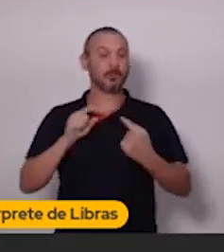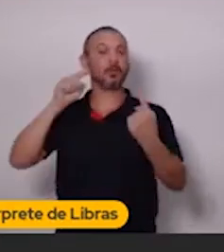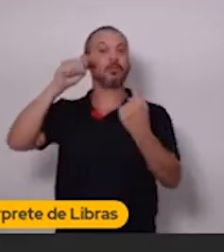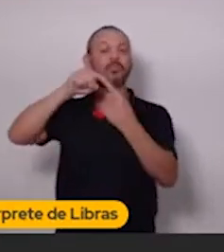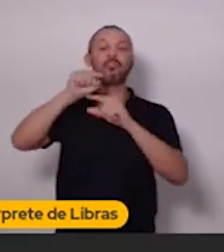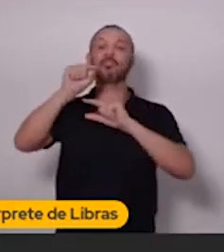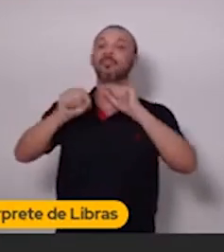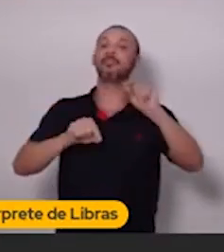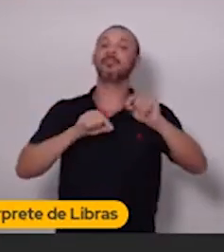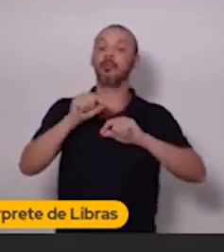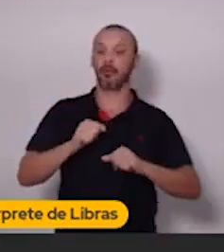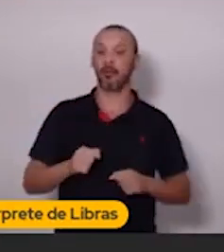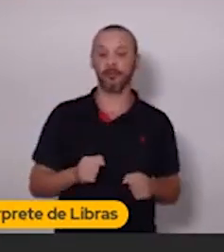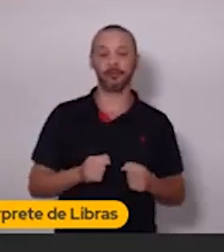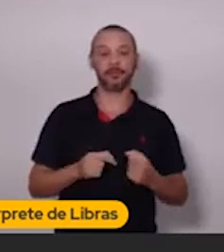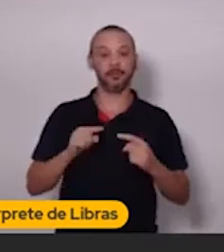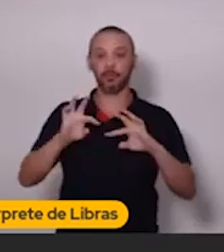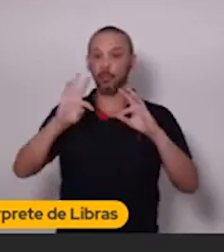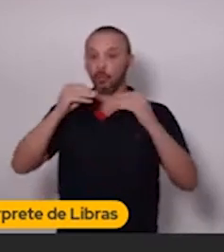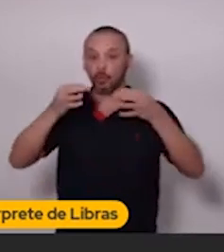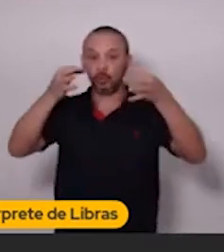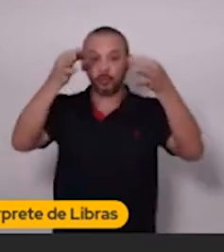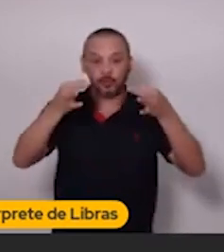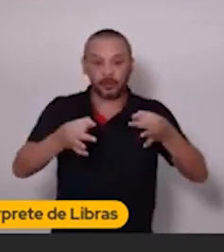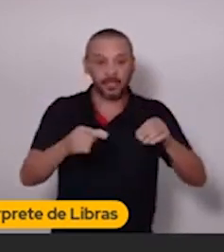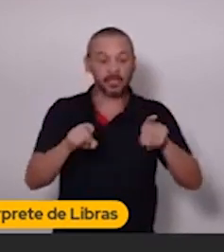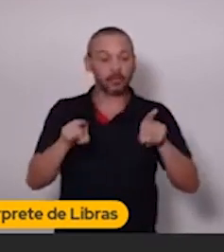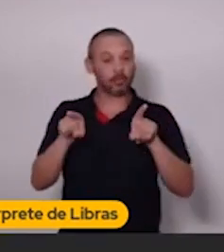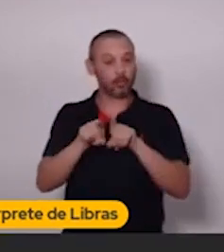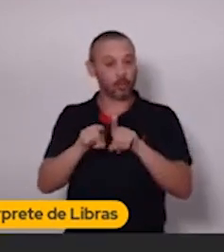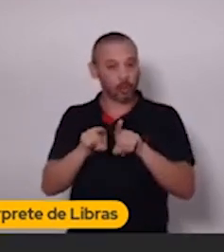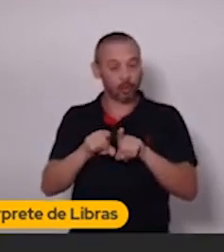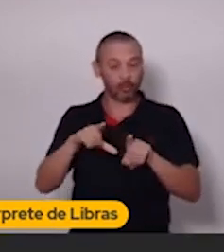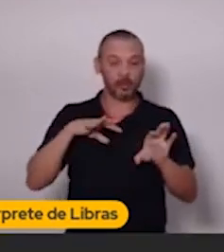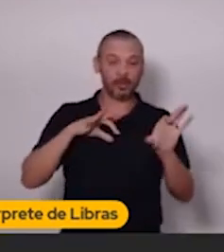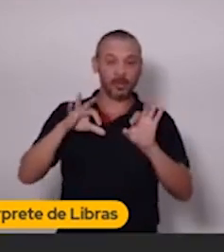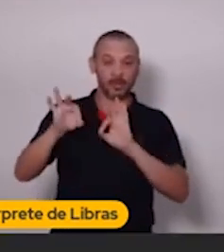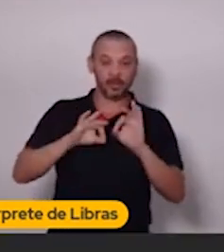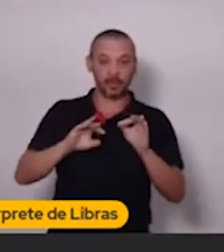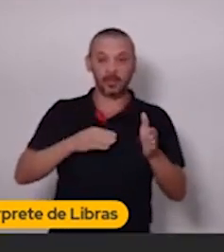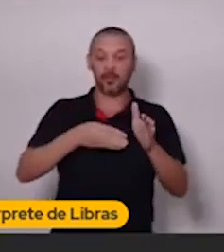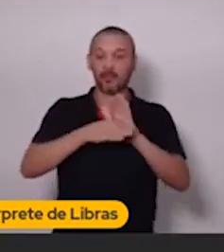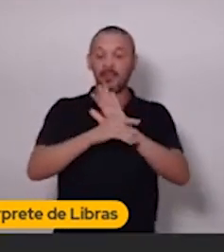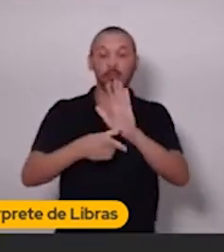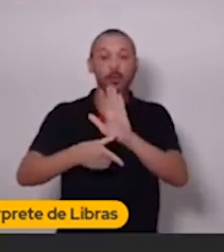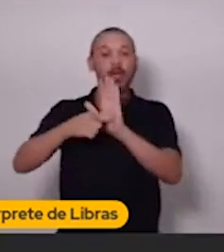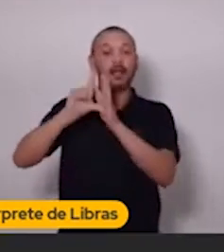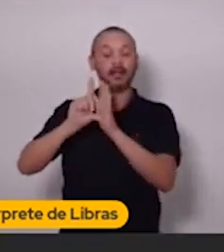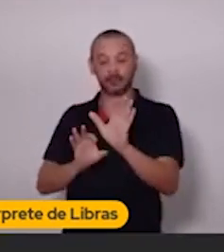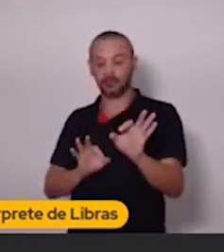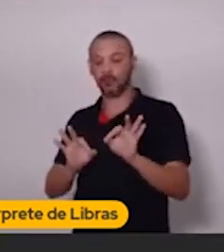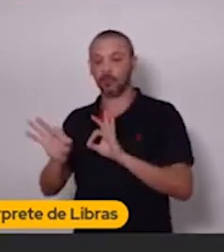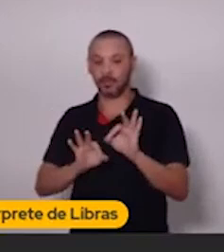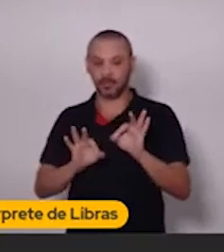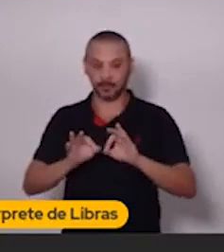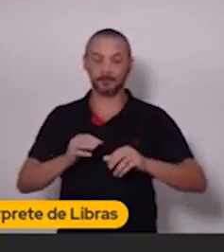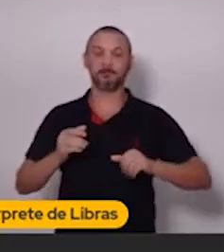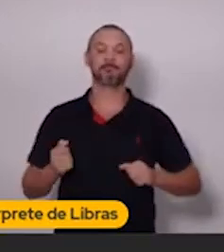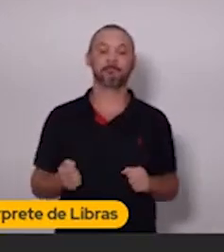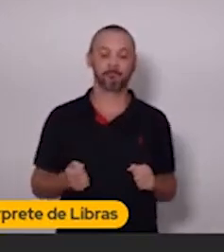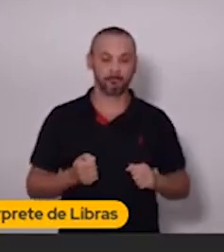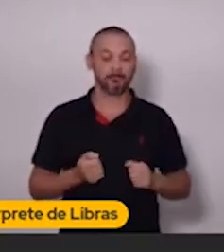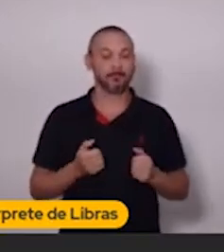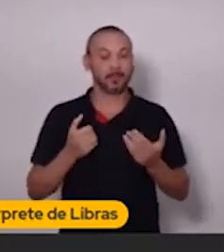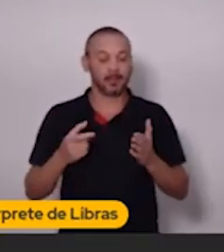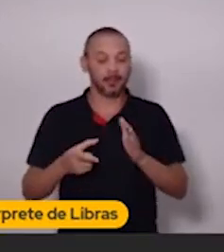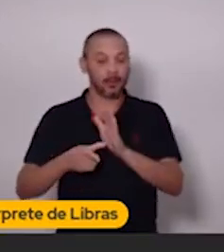objetivo é que seja tudo definido, ou a maior parte das coisas seja definida antes da gente chegar no set. Então, a